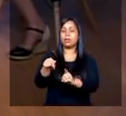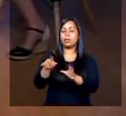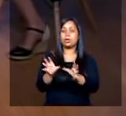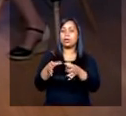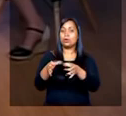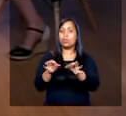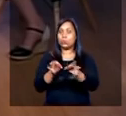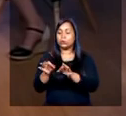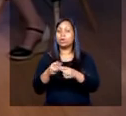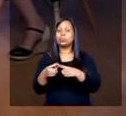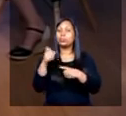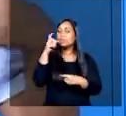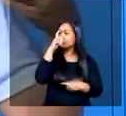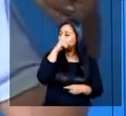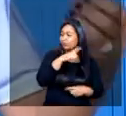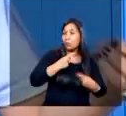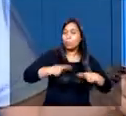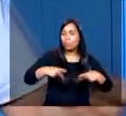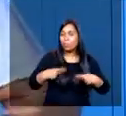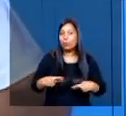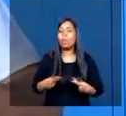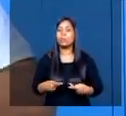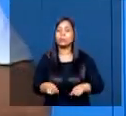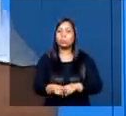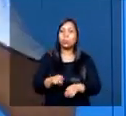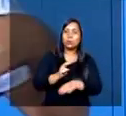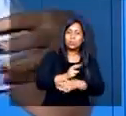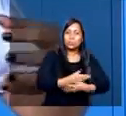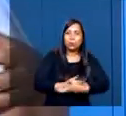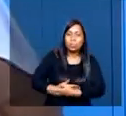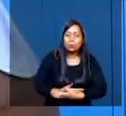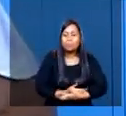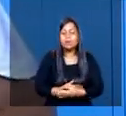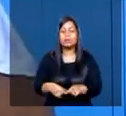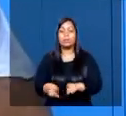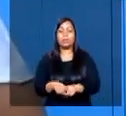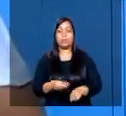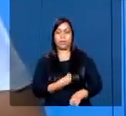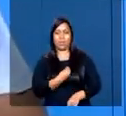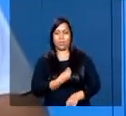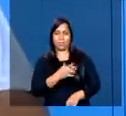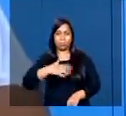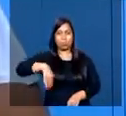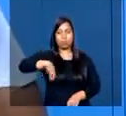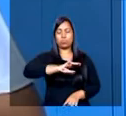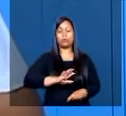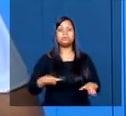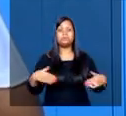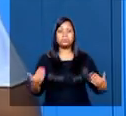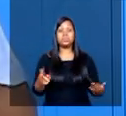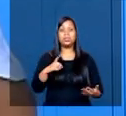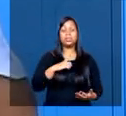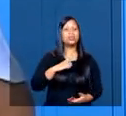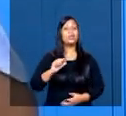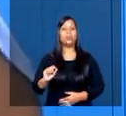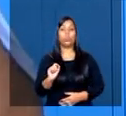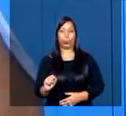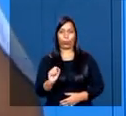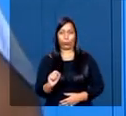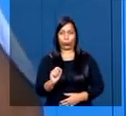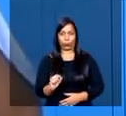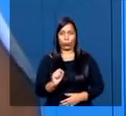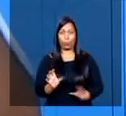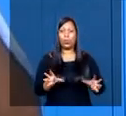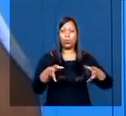com dificuldade com as questões dela, com as questões do bebê, com as questões do meio que ela vive, né? Então, a gente tem isso como